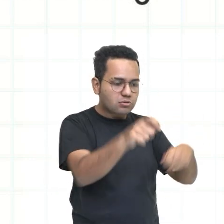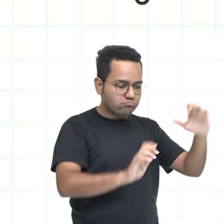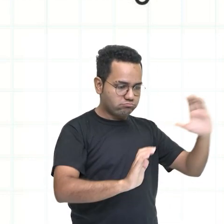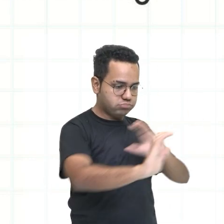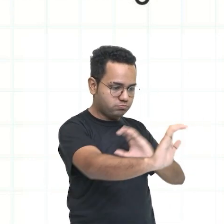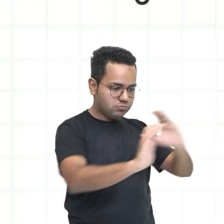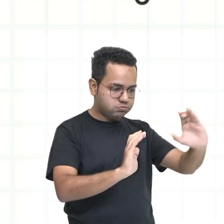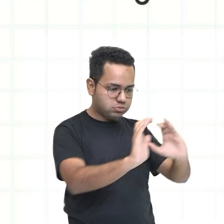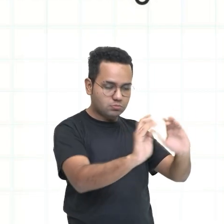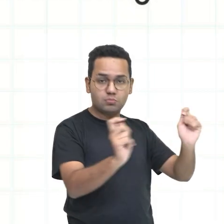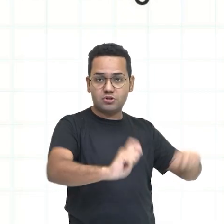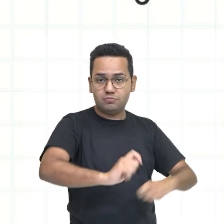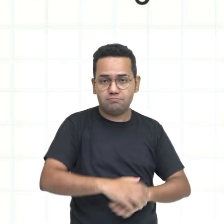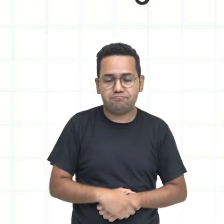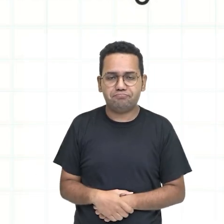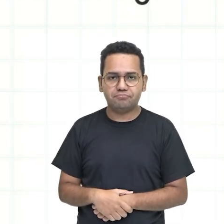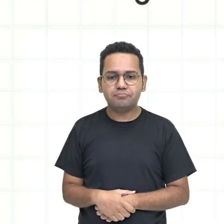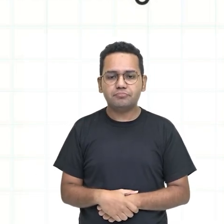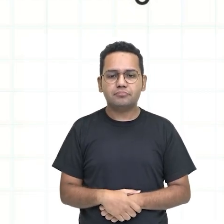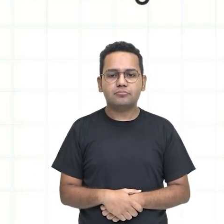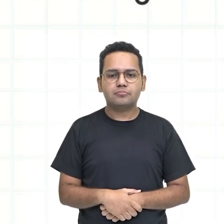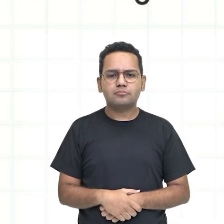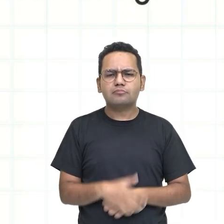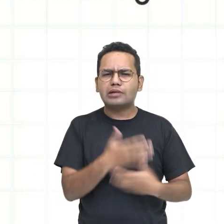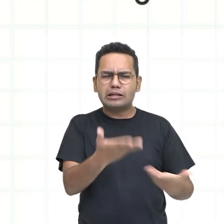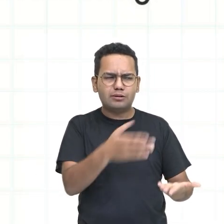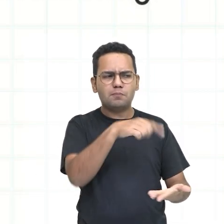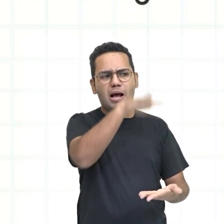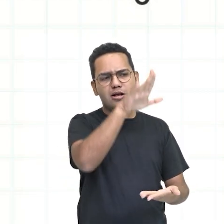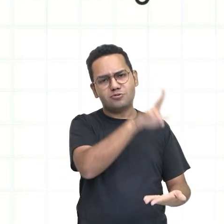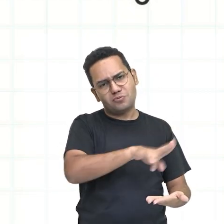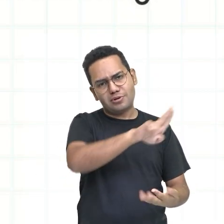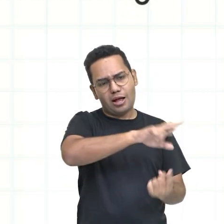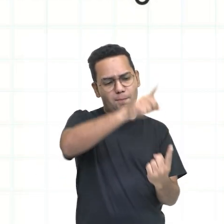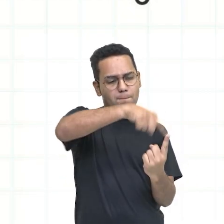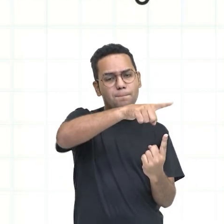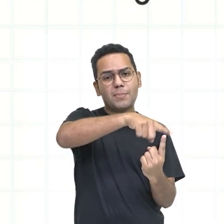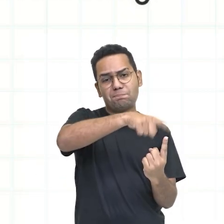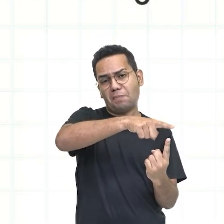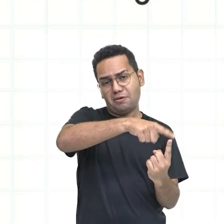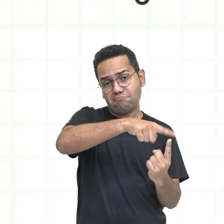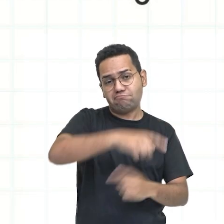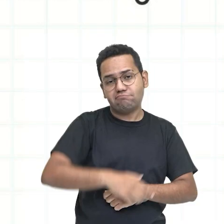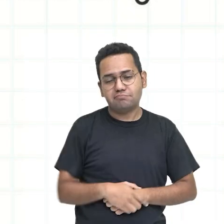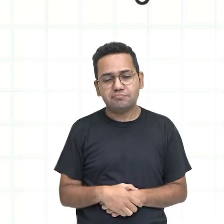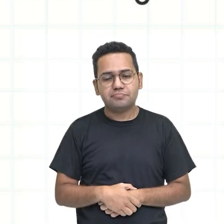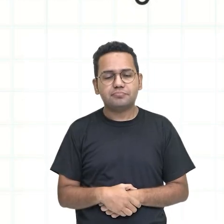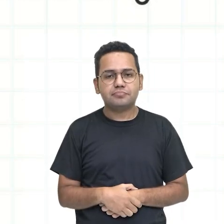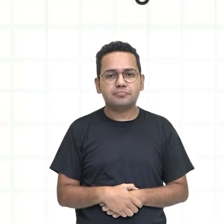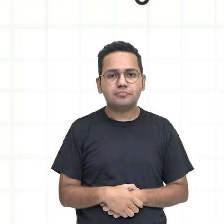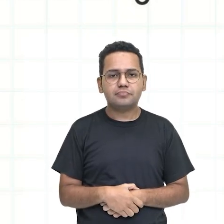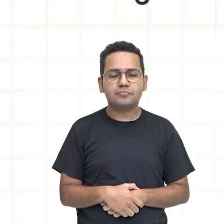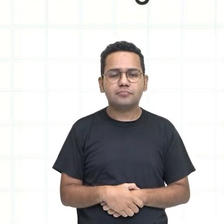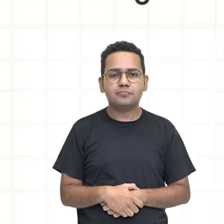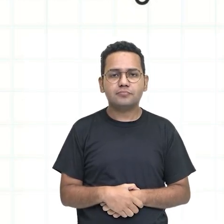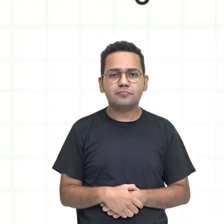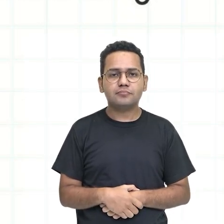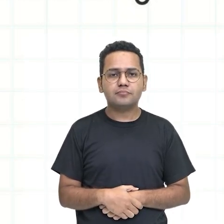Linguagem verbal é, primeiro, o jeito mais óbvio e talvez o mais utilizado meio de comunicação.